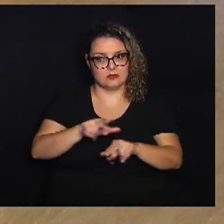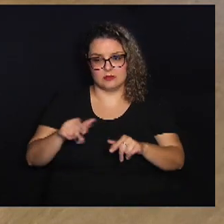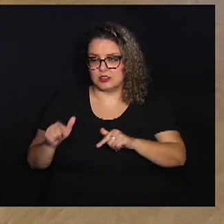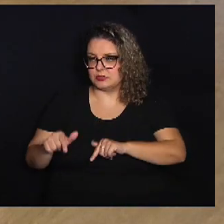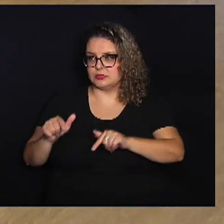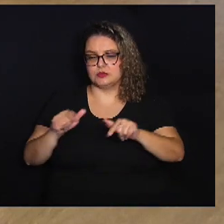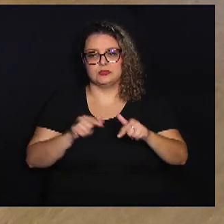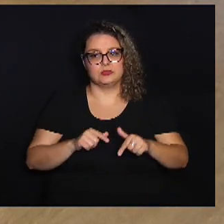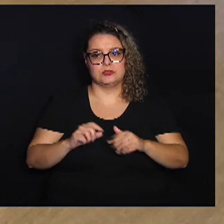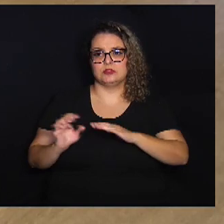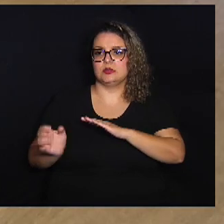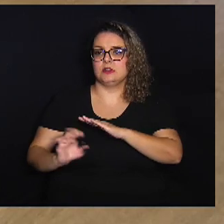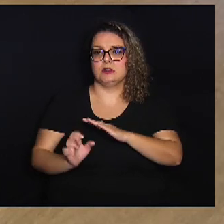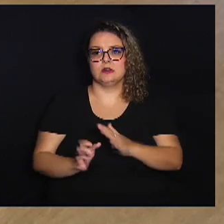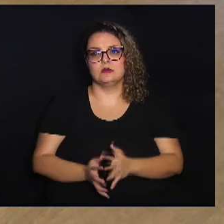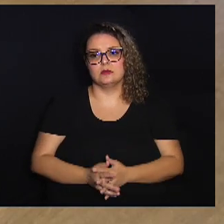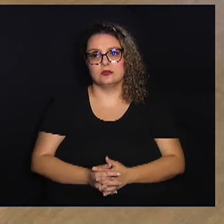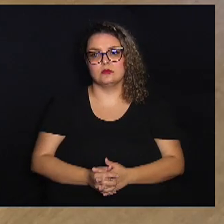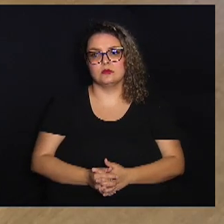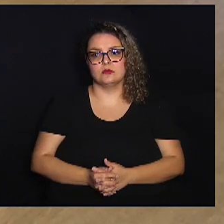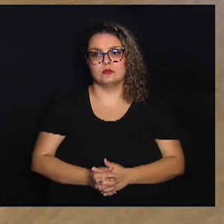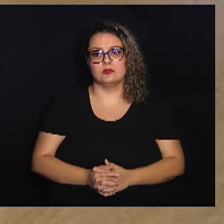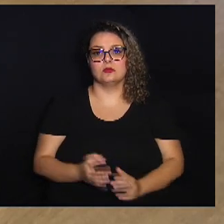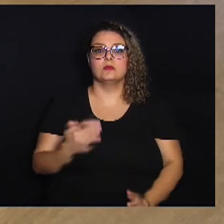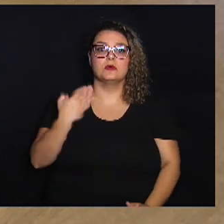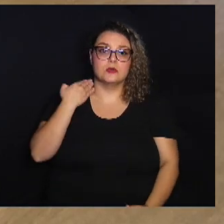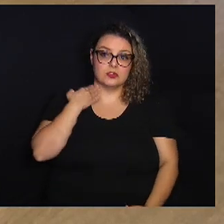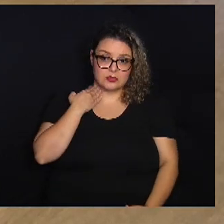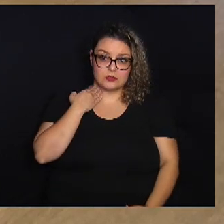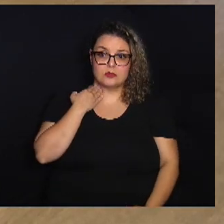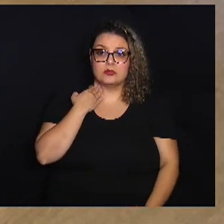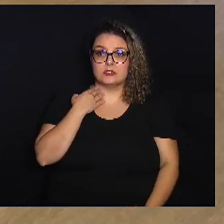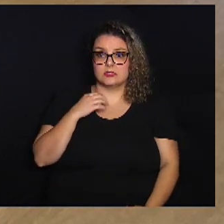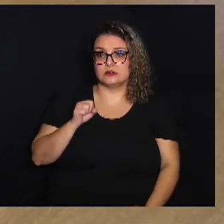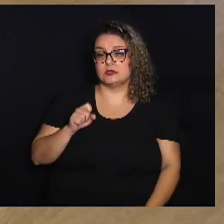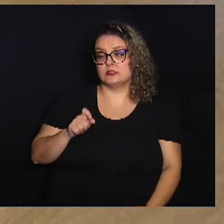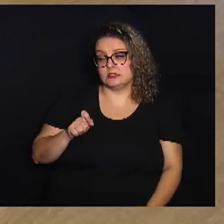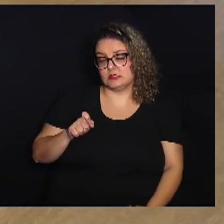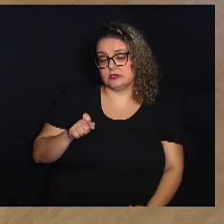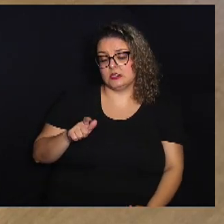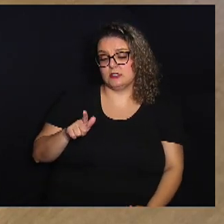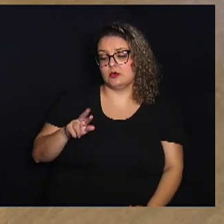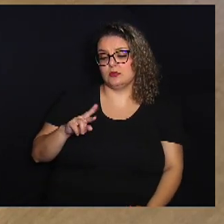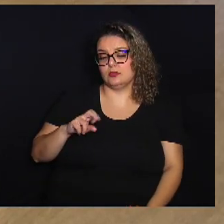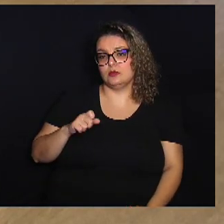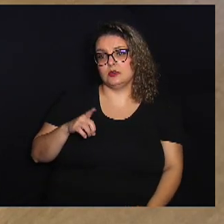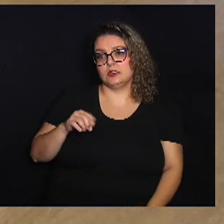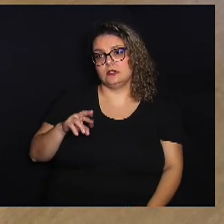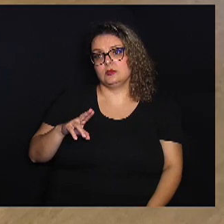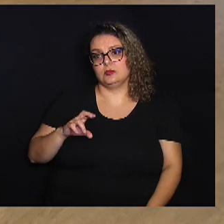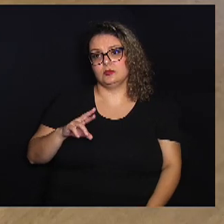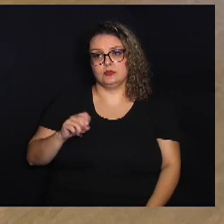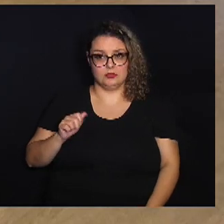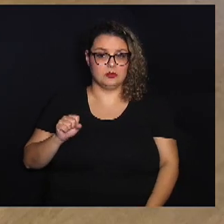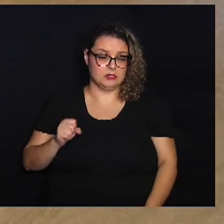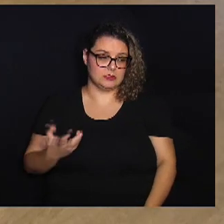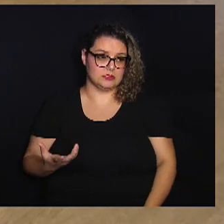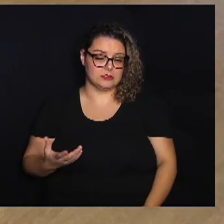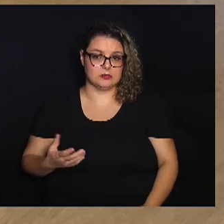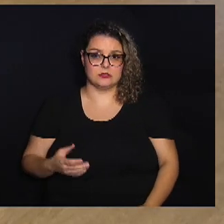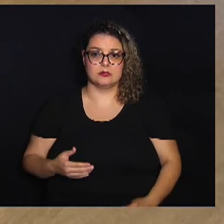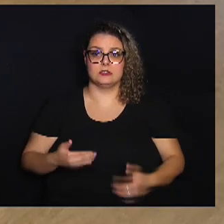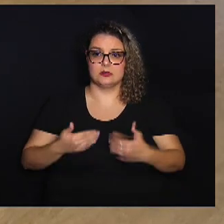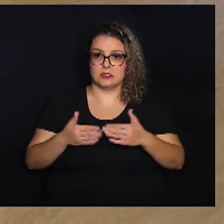lugares, empresas. Os bancos e as seguradoras são as mais, que empregam